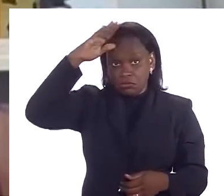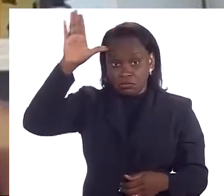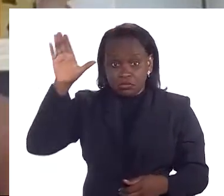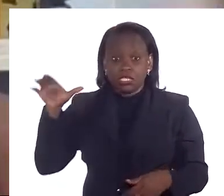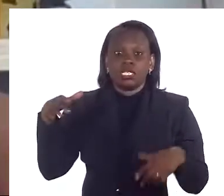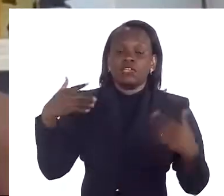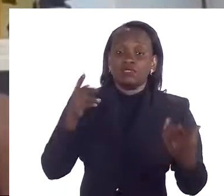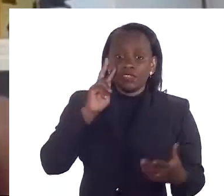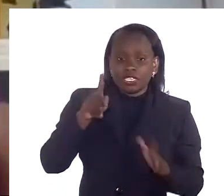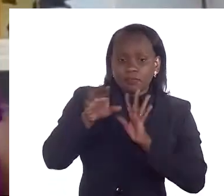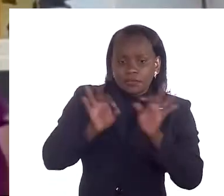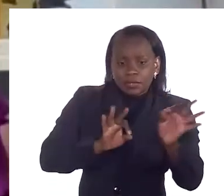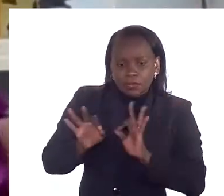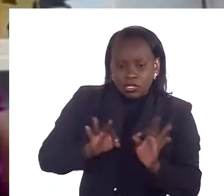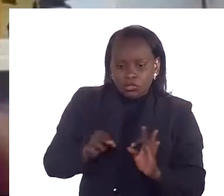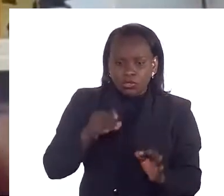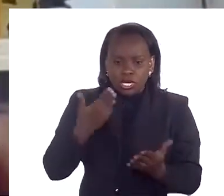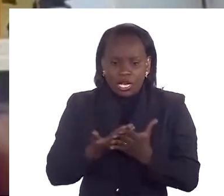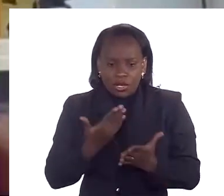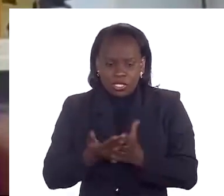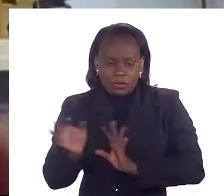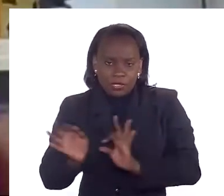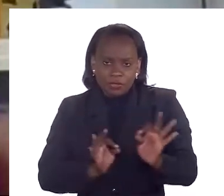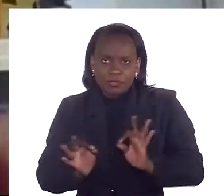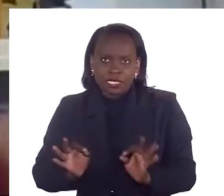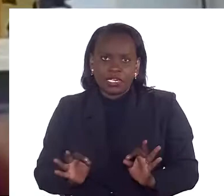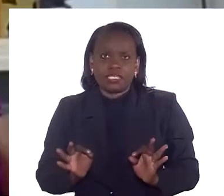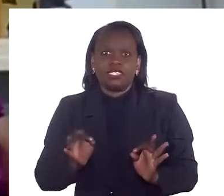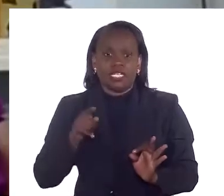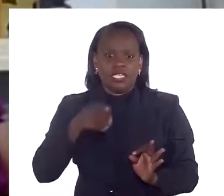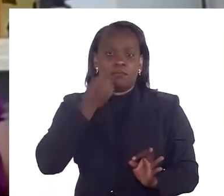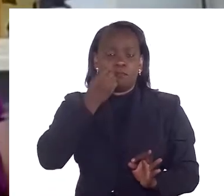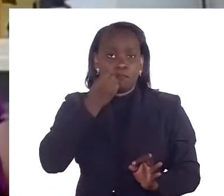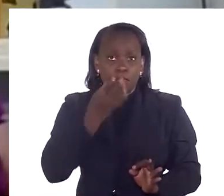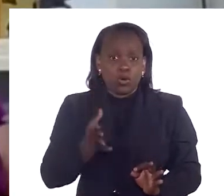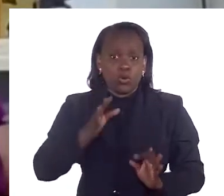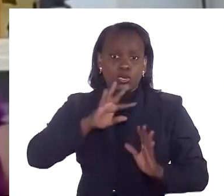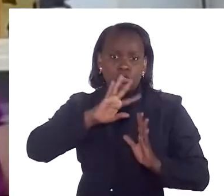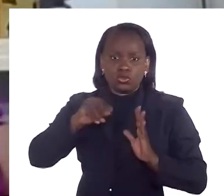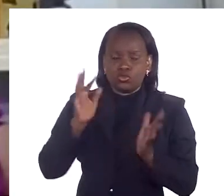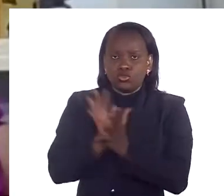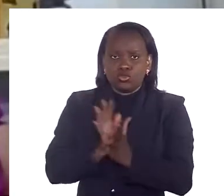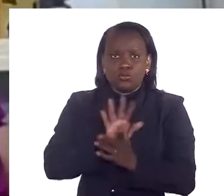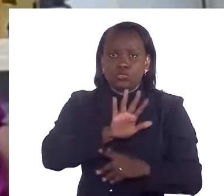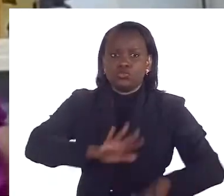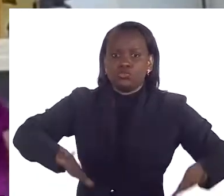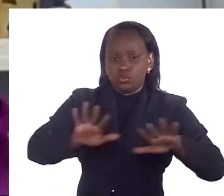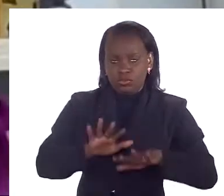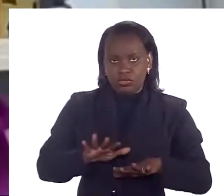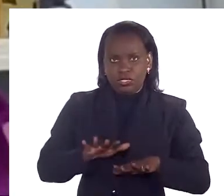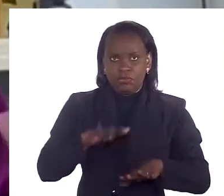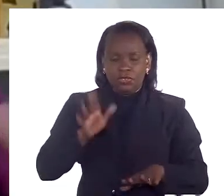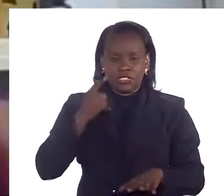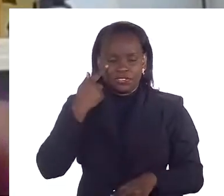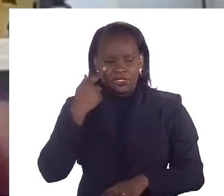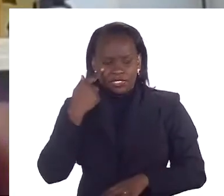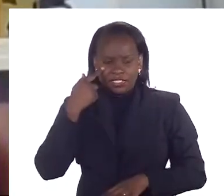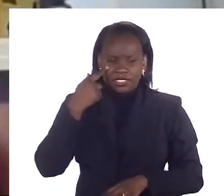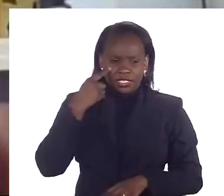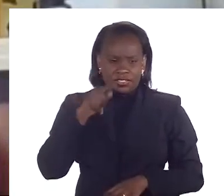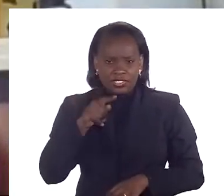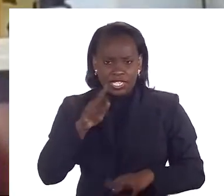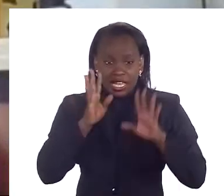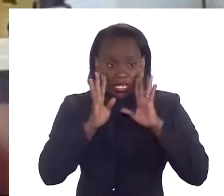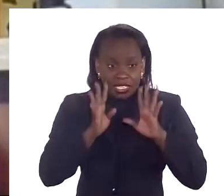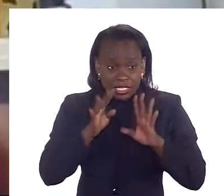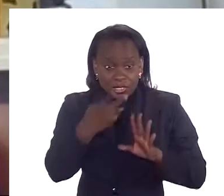vai olhar o planejamento que você faz, a aula que você prepara, ela é boa para toda a turma, né? Então, às vezes, só quando você para